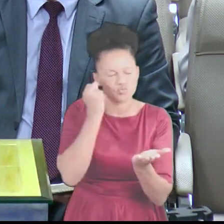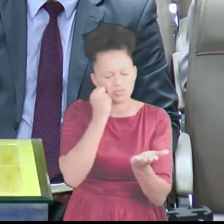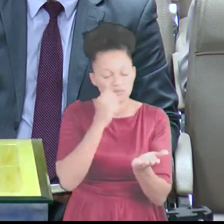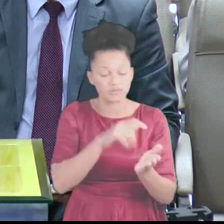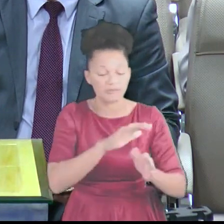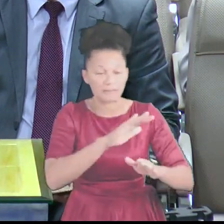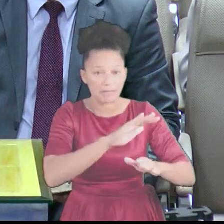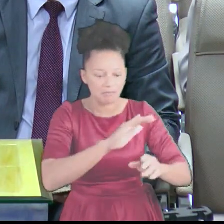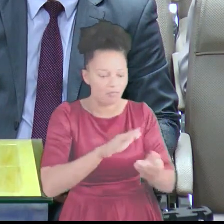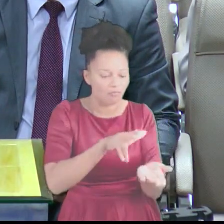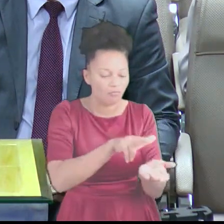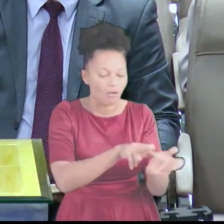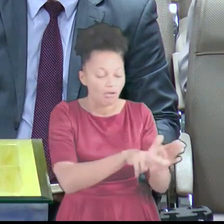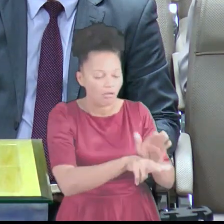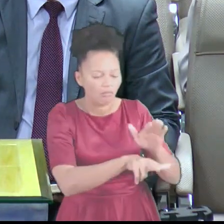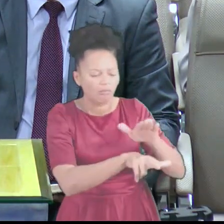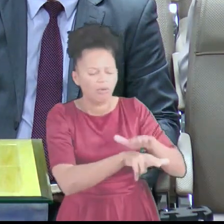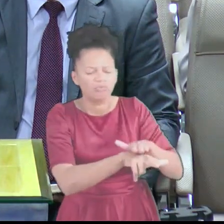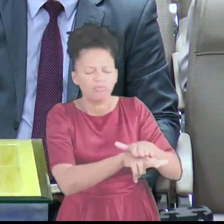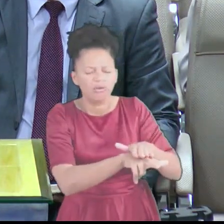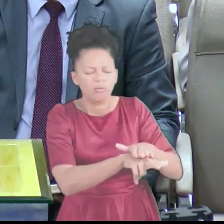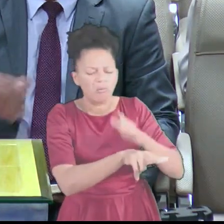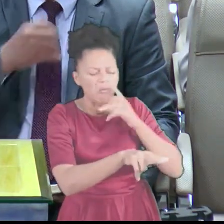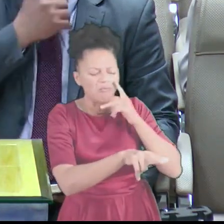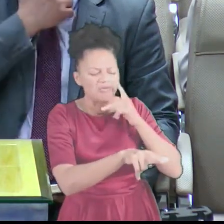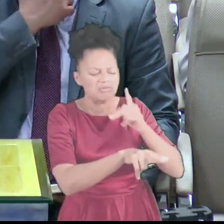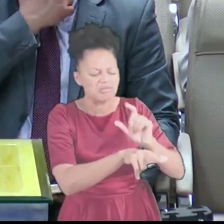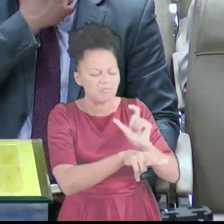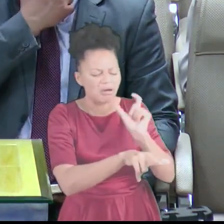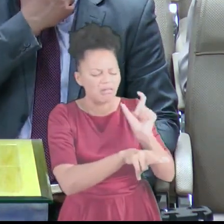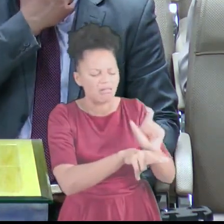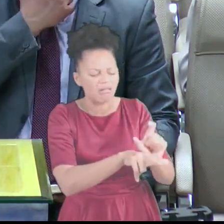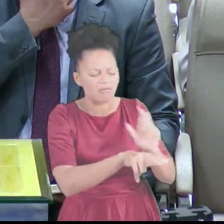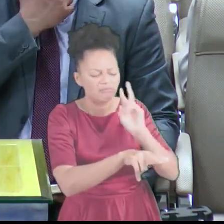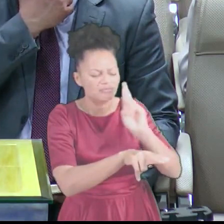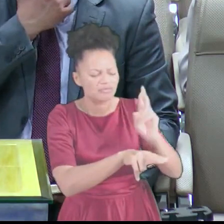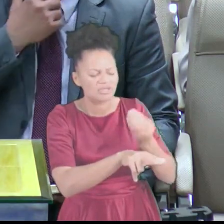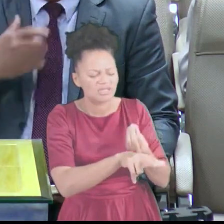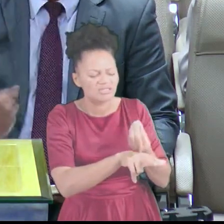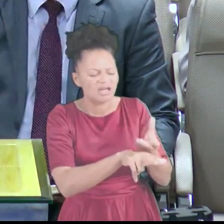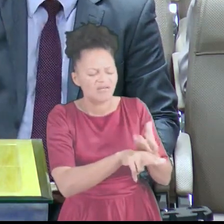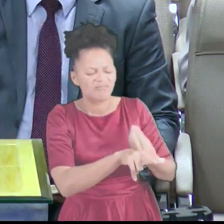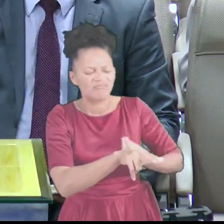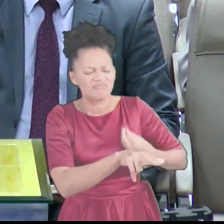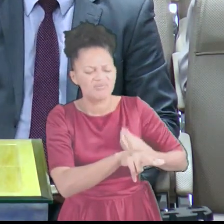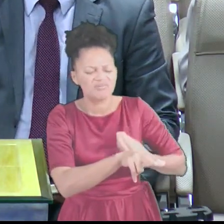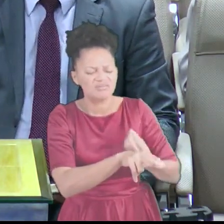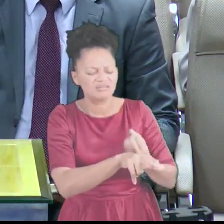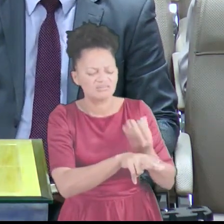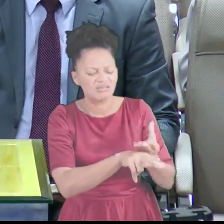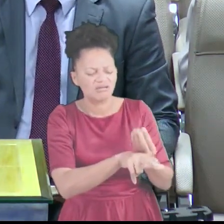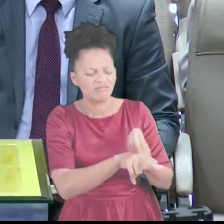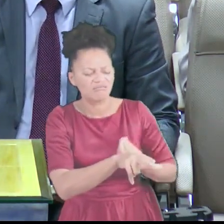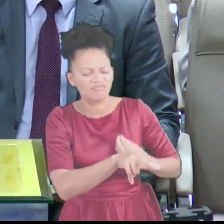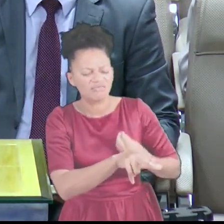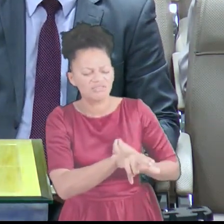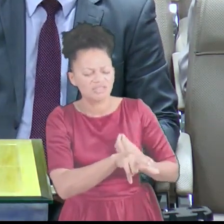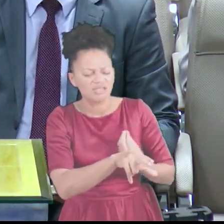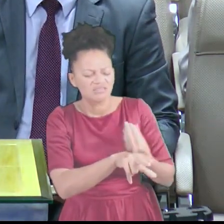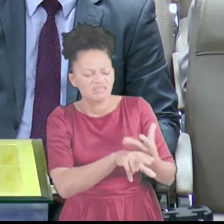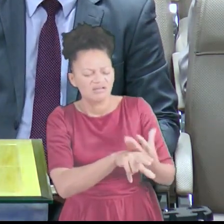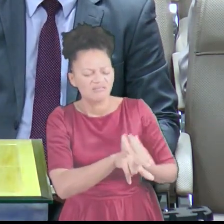profetizo a palavra do Senhor. Receba vida. Eu profetizo